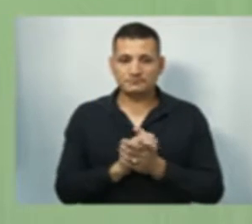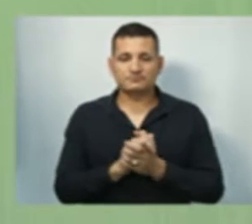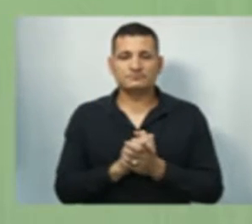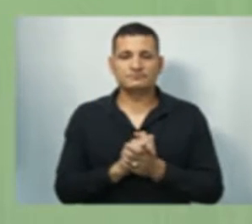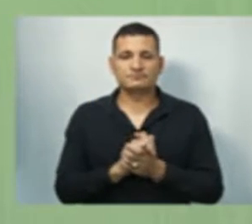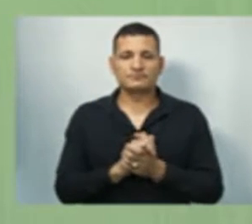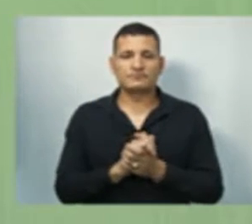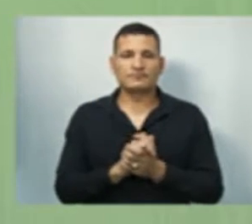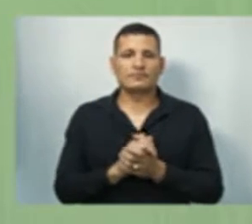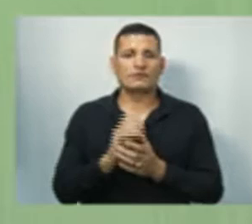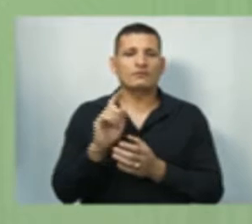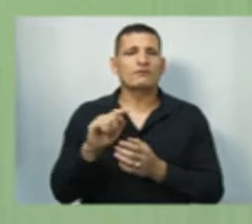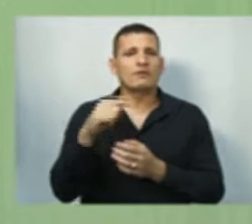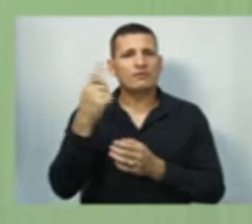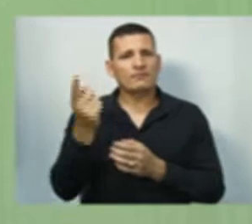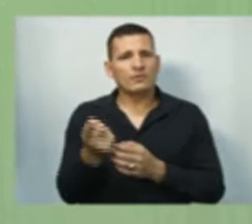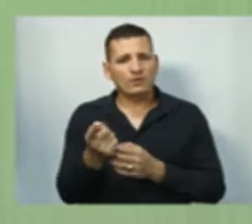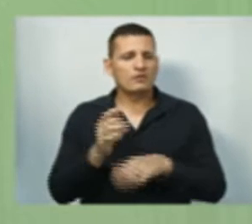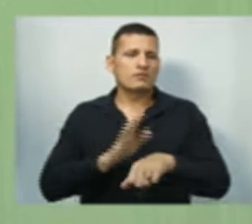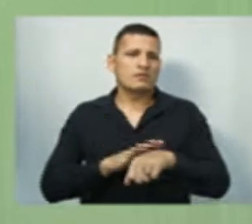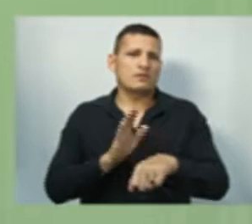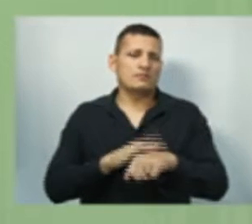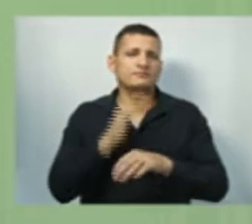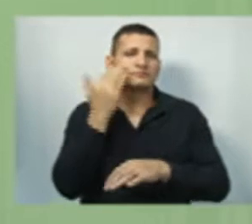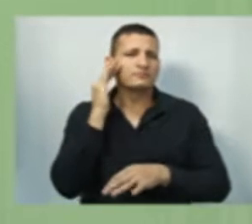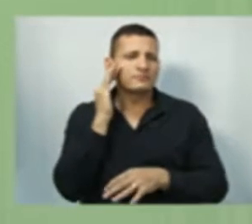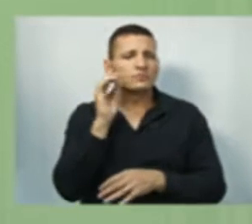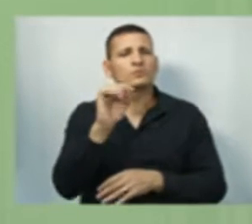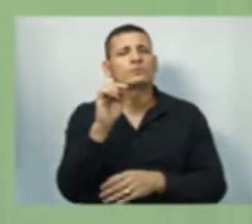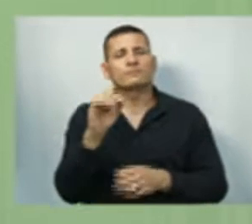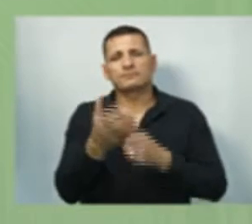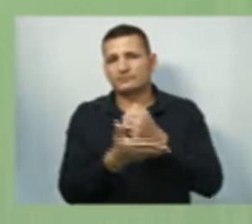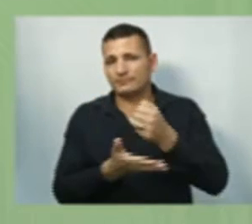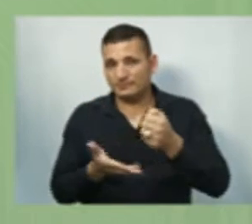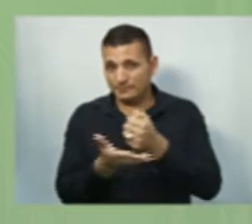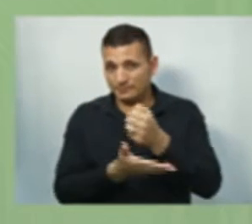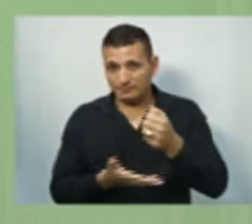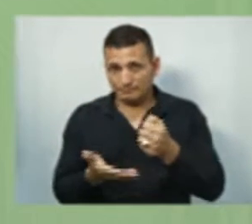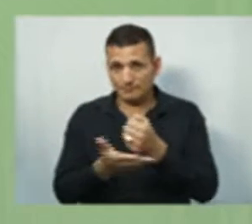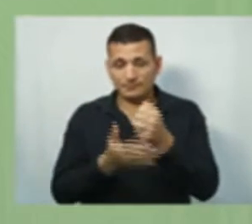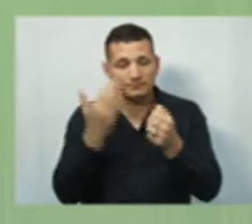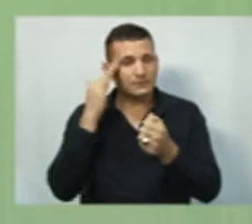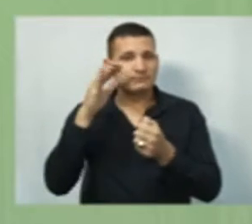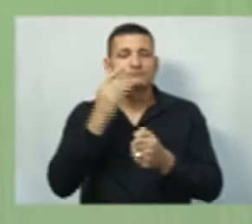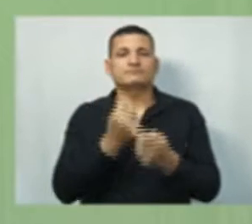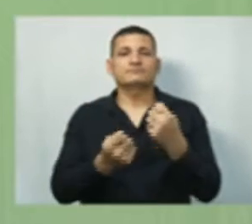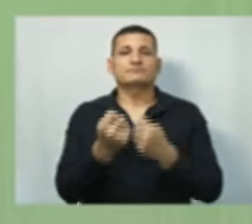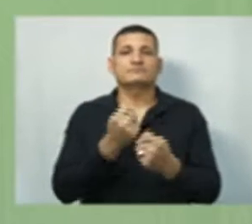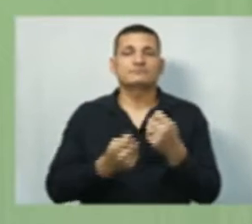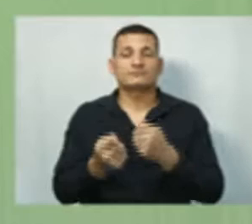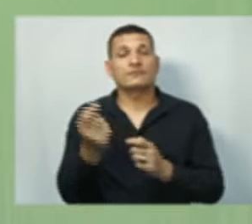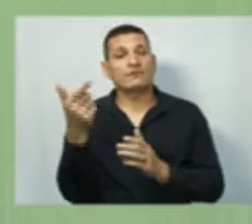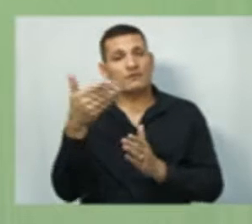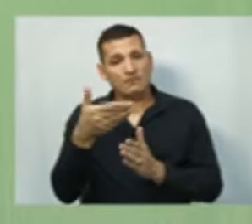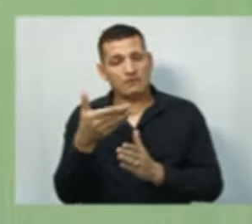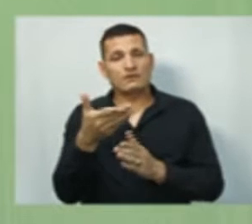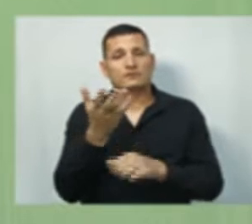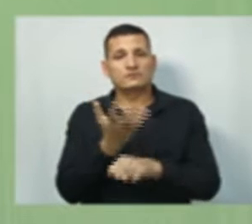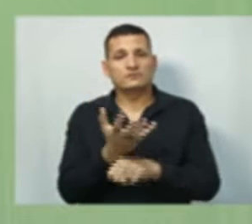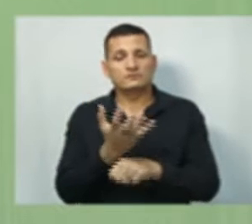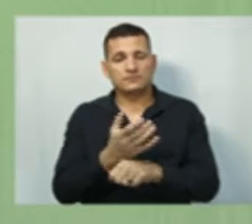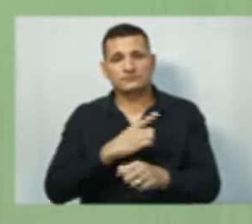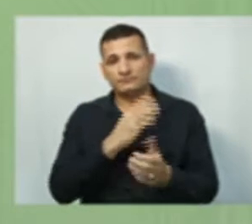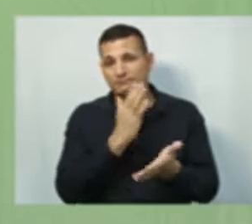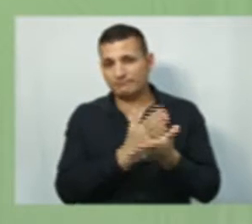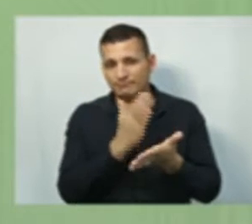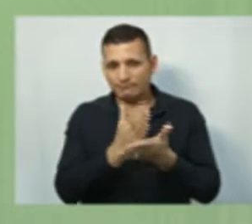vamos dedicar um tempo para compreender os princípios fundamentais de economia. Para essa disciplina, nós dividimos o conteúdo de